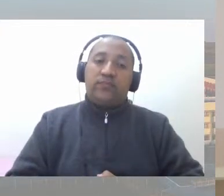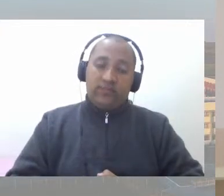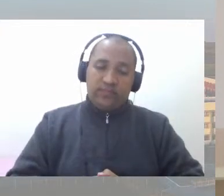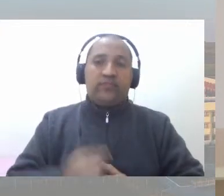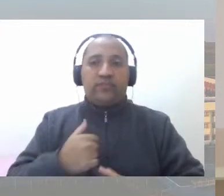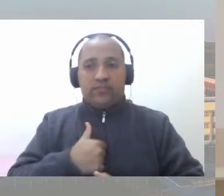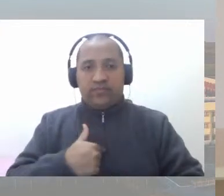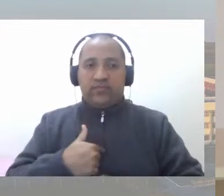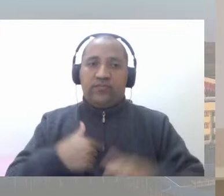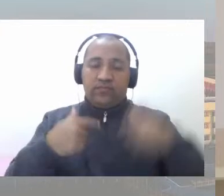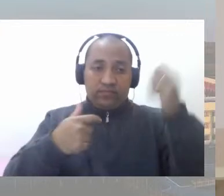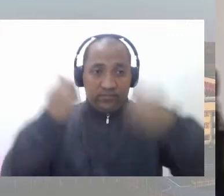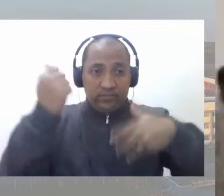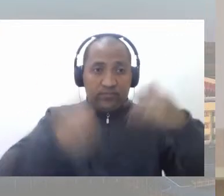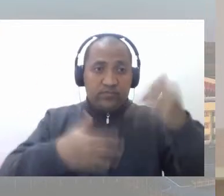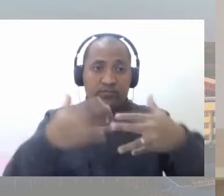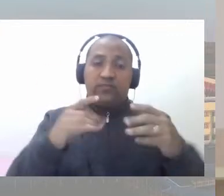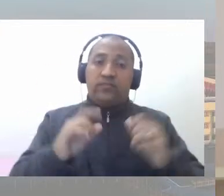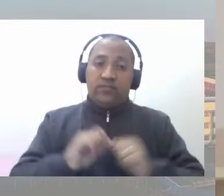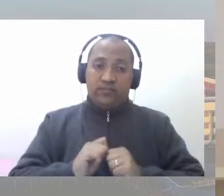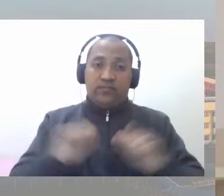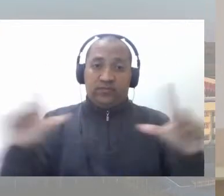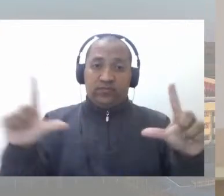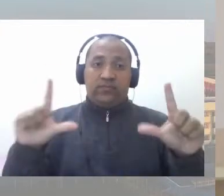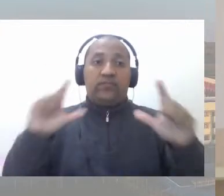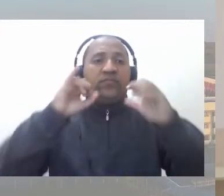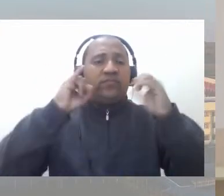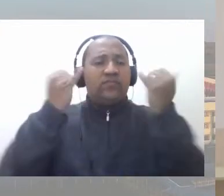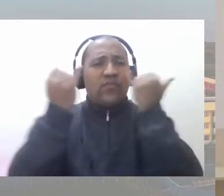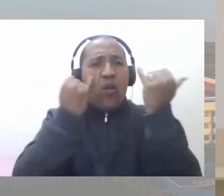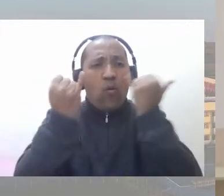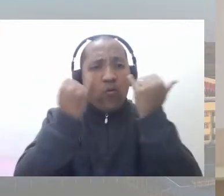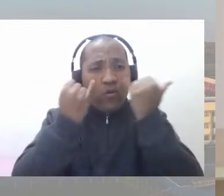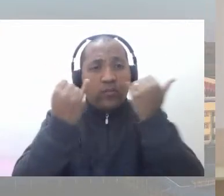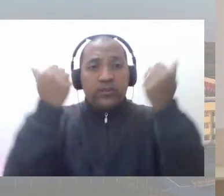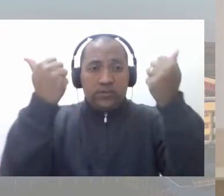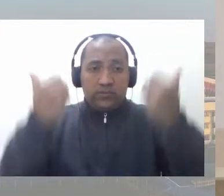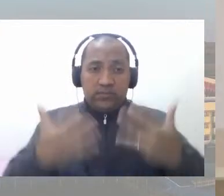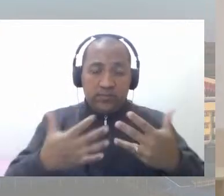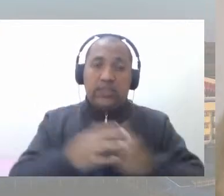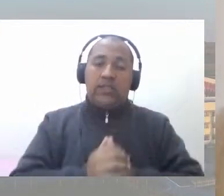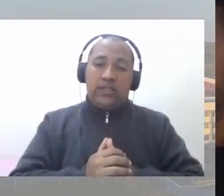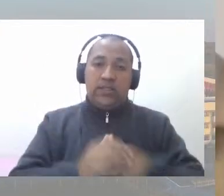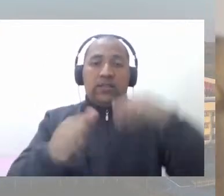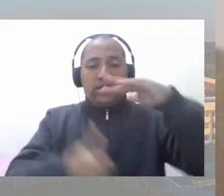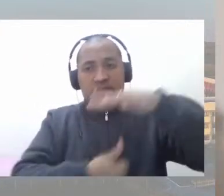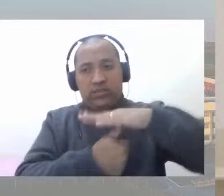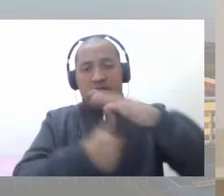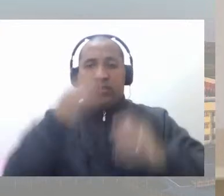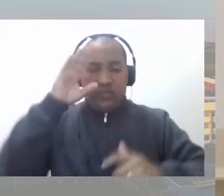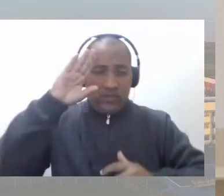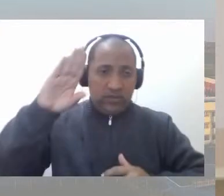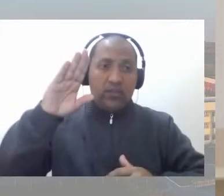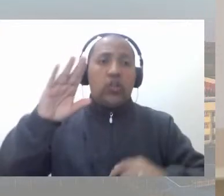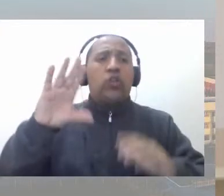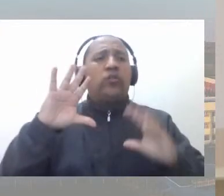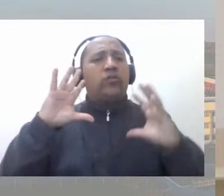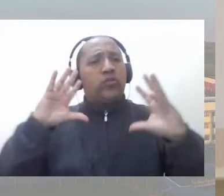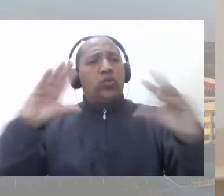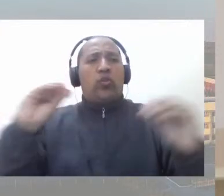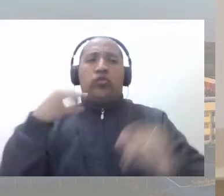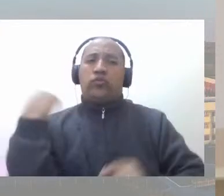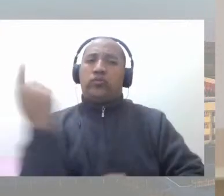aqui, eu vou abrir essa questão das informações, a principal questão da reitoria, mas não só da reitoria, para todos